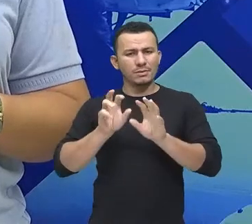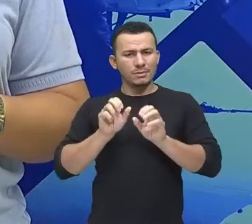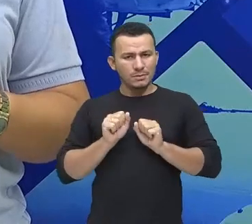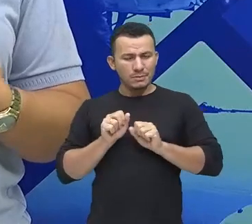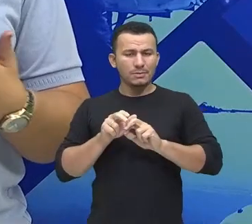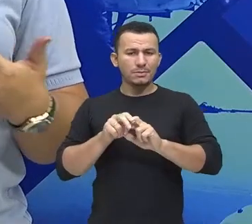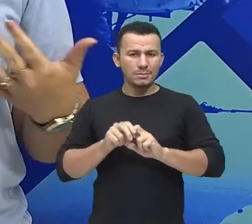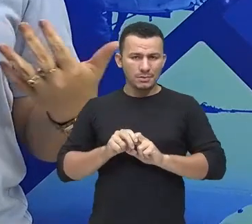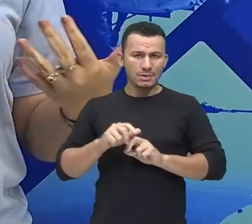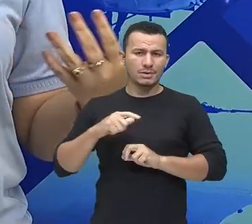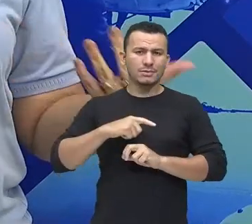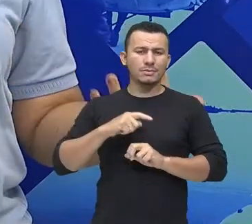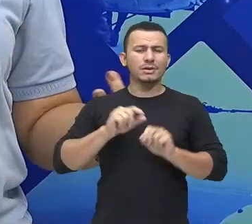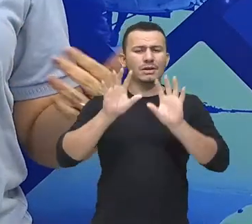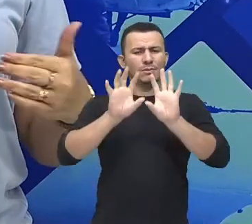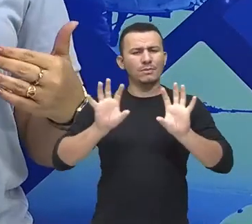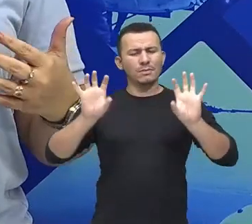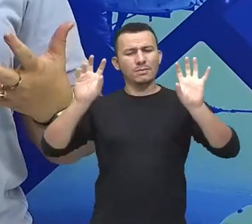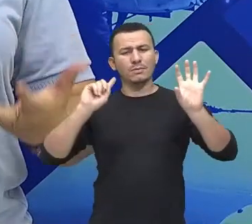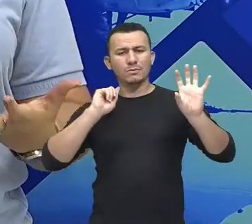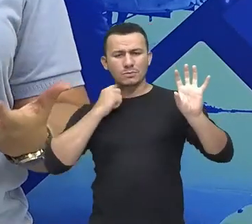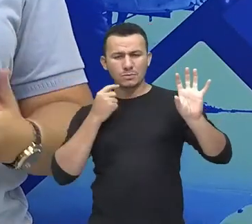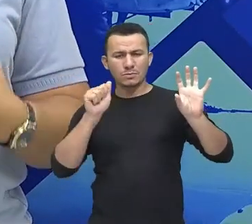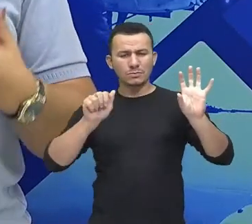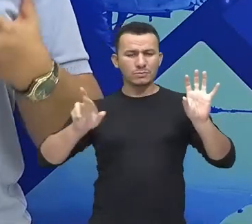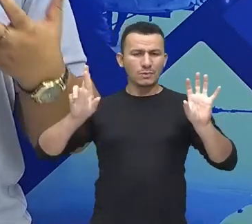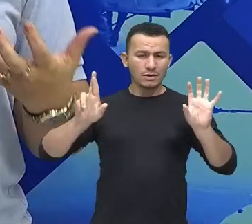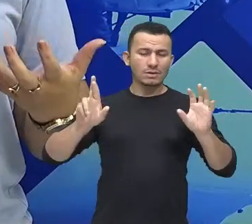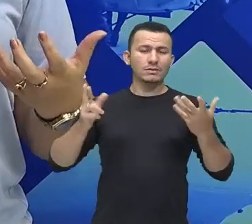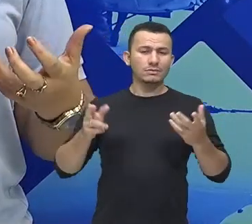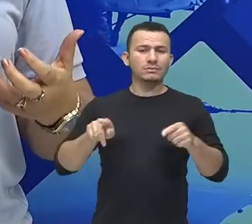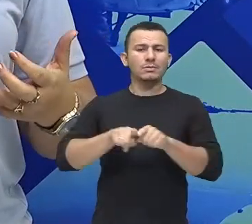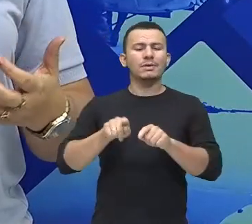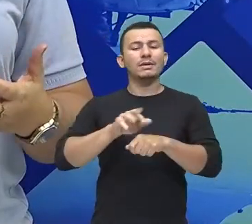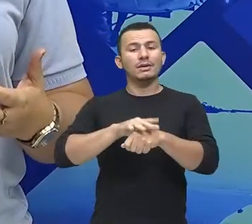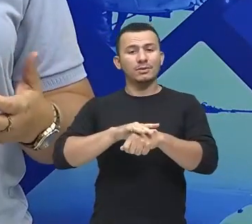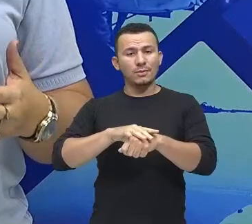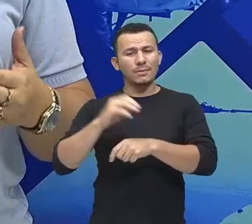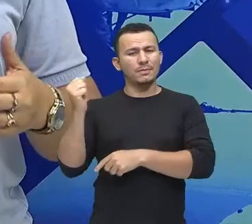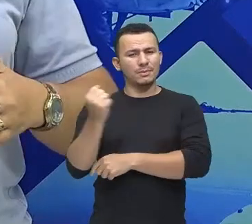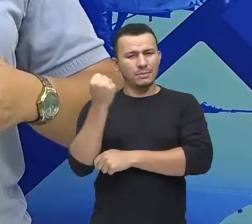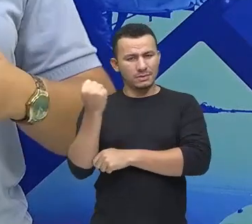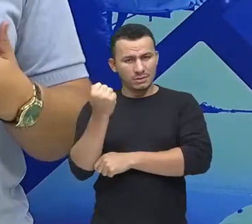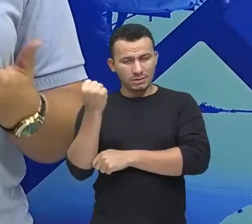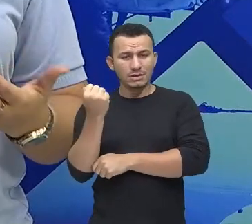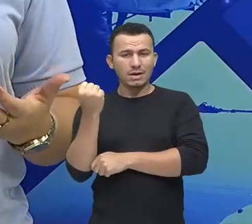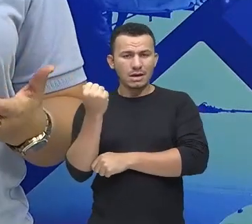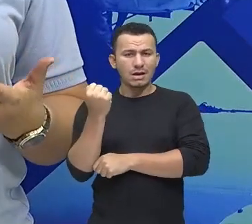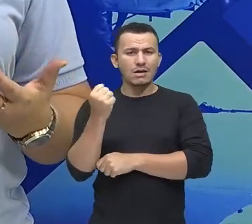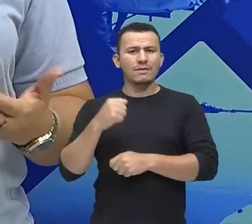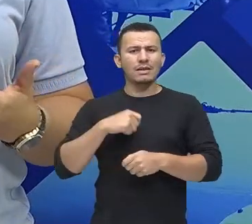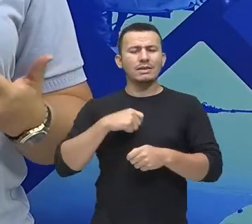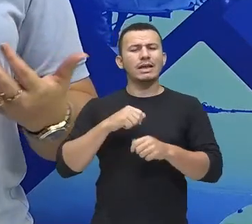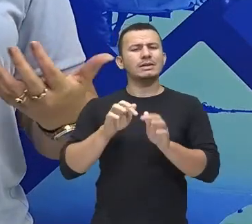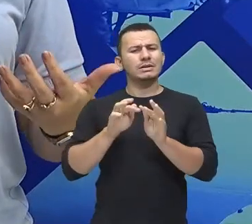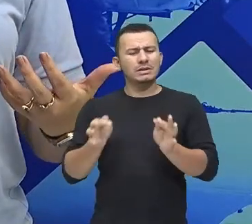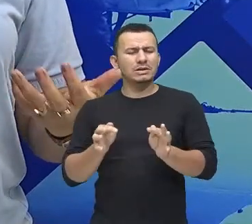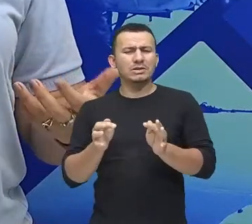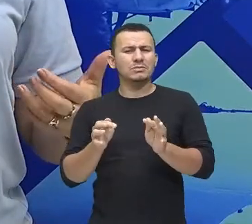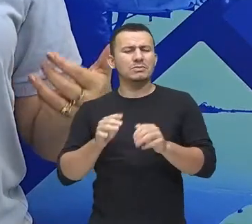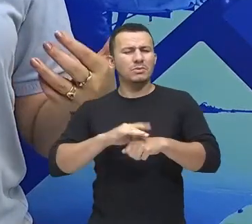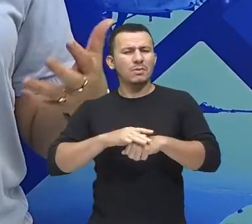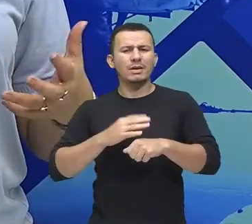por conta de uma poluição do ar, de um ar contaminado, de doenças graves, até simples doenças como